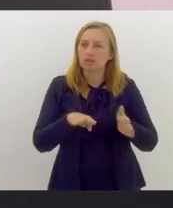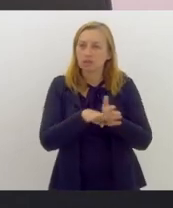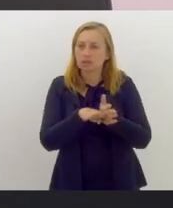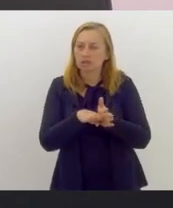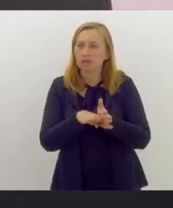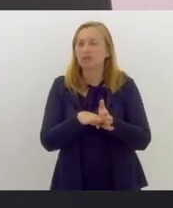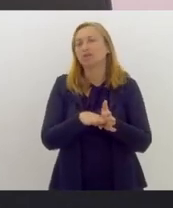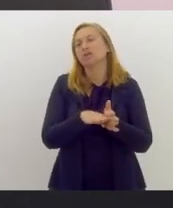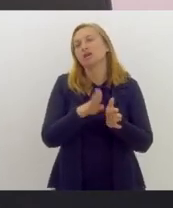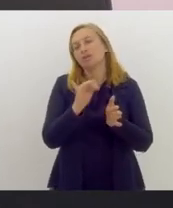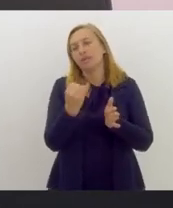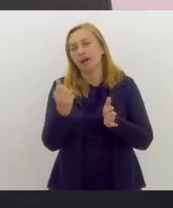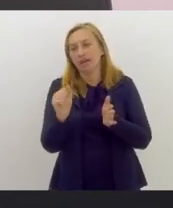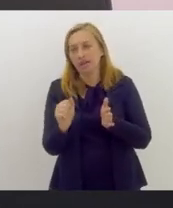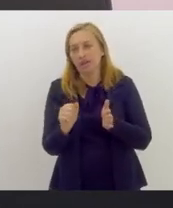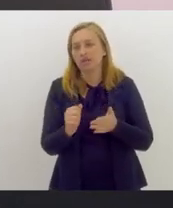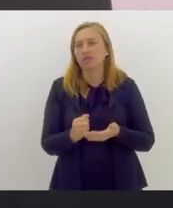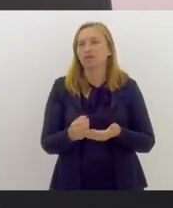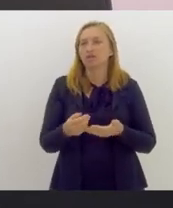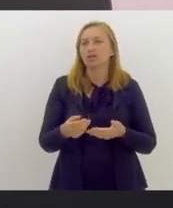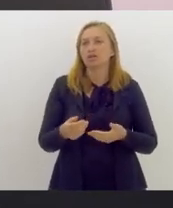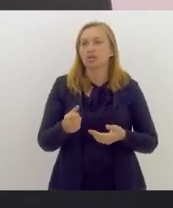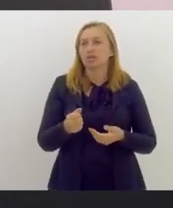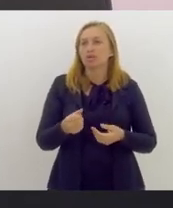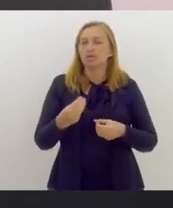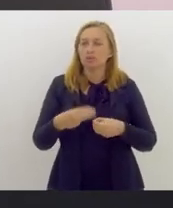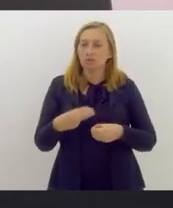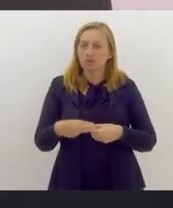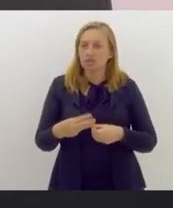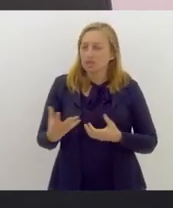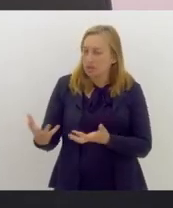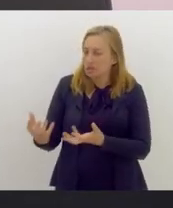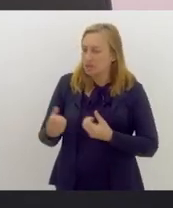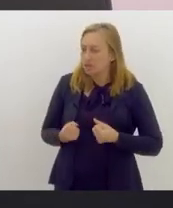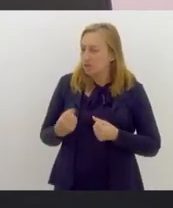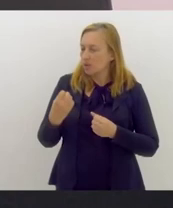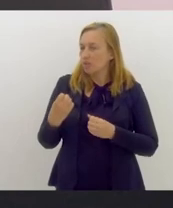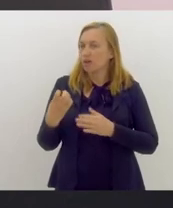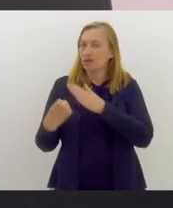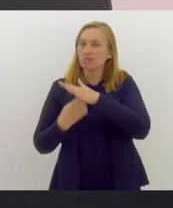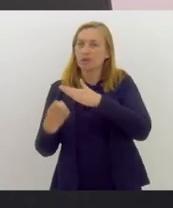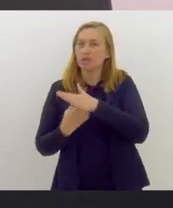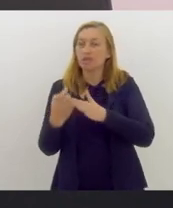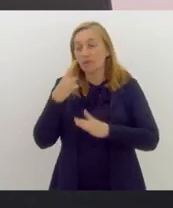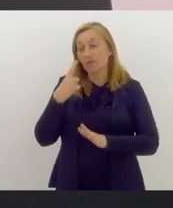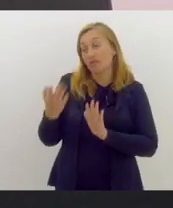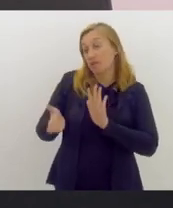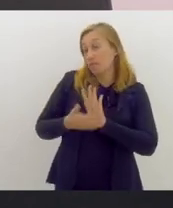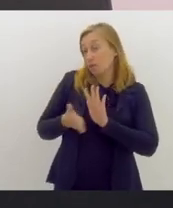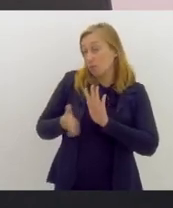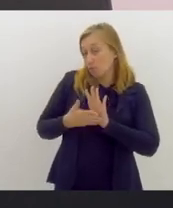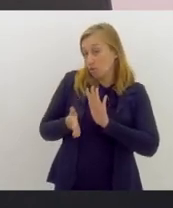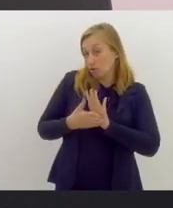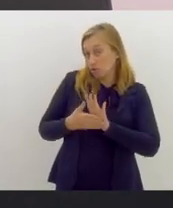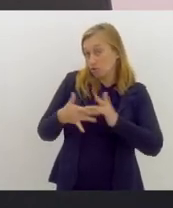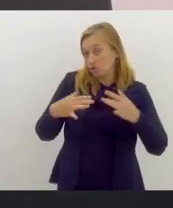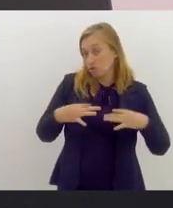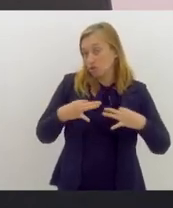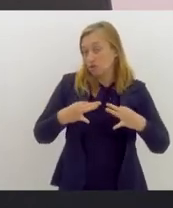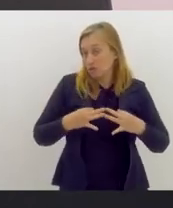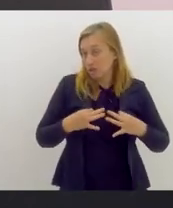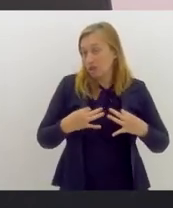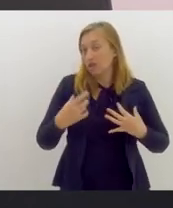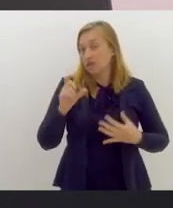o município então recebeu empresa somente para ver a proposta de compensação voluntária que